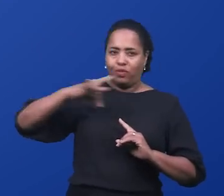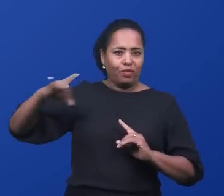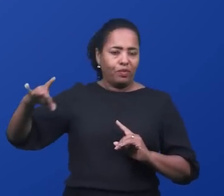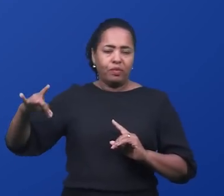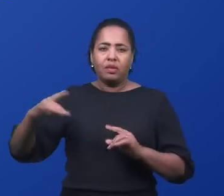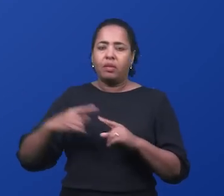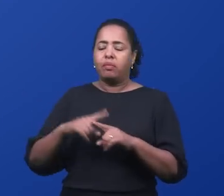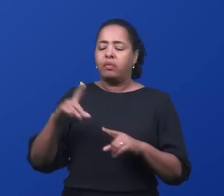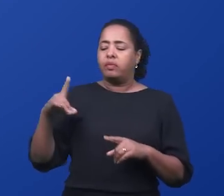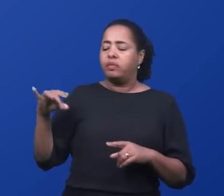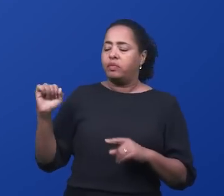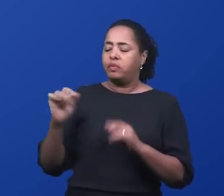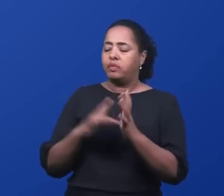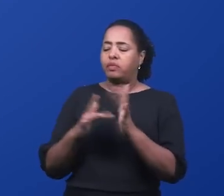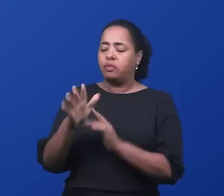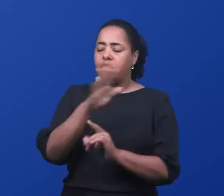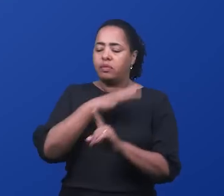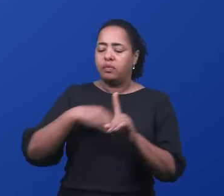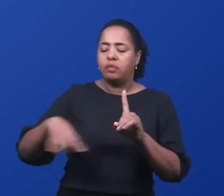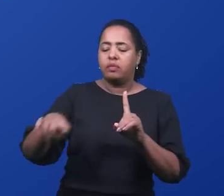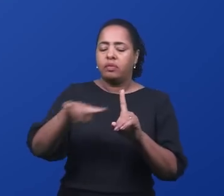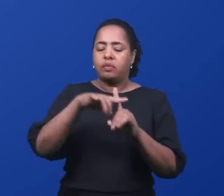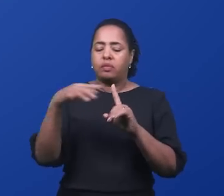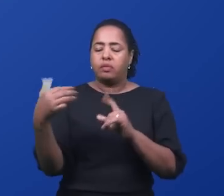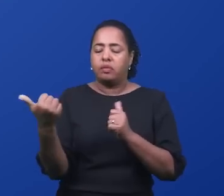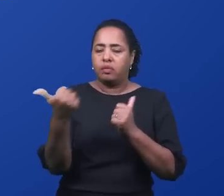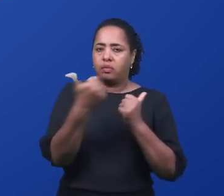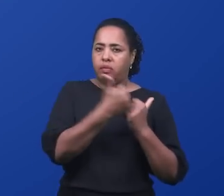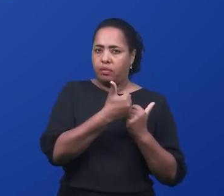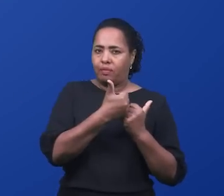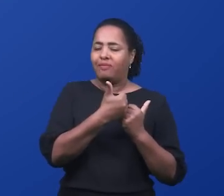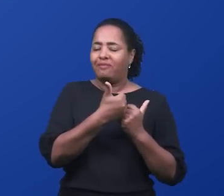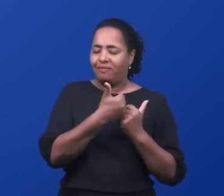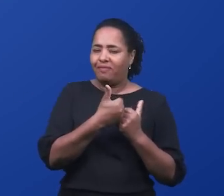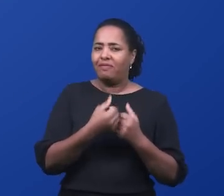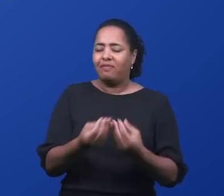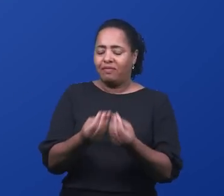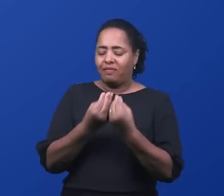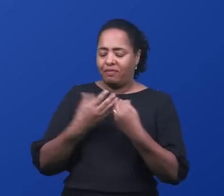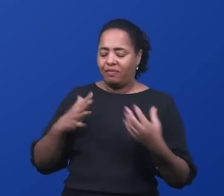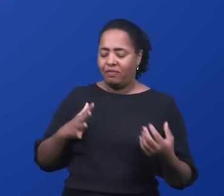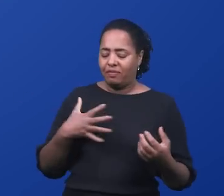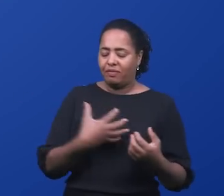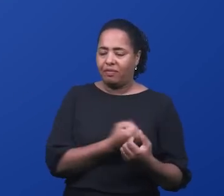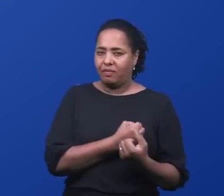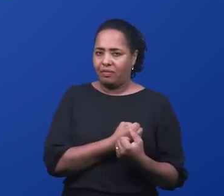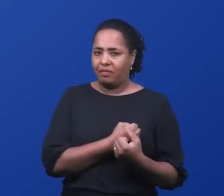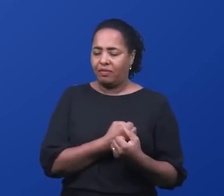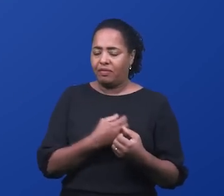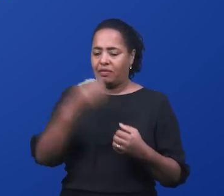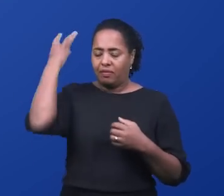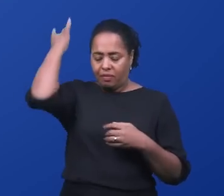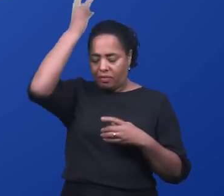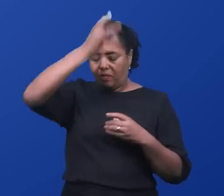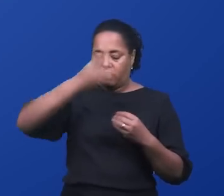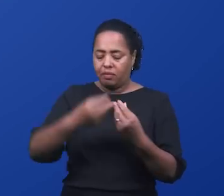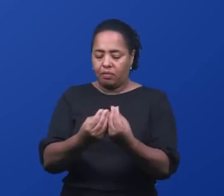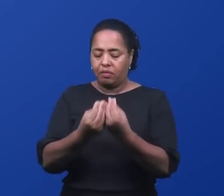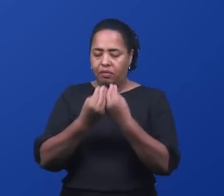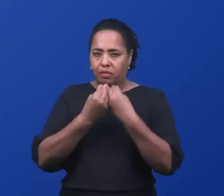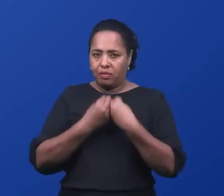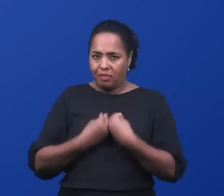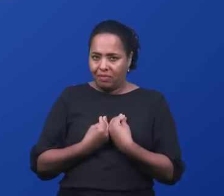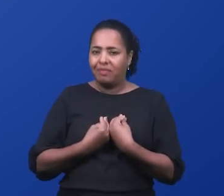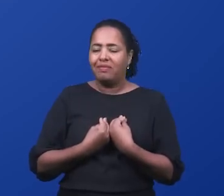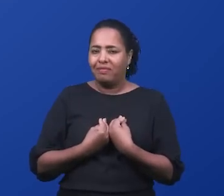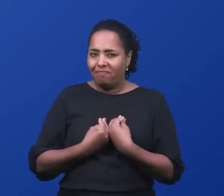Senhor um dia morreu pelos nossos pecados, pagando a nossa dívida, e nos deu salvação, e colocou em nós o Espírito Santo, nos